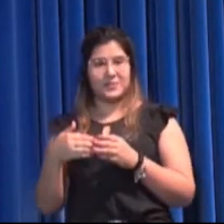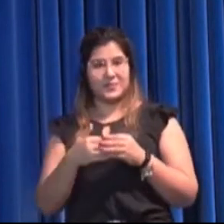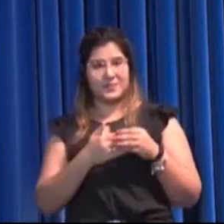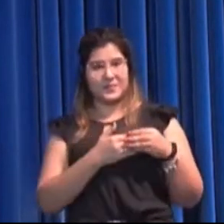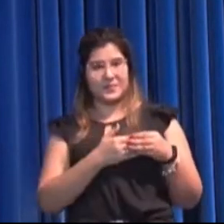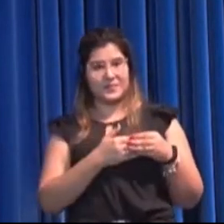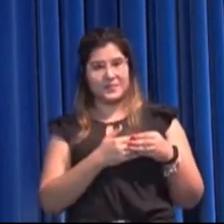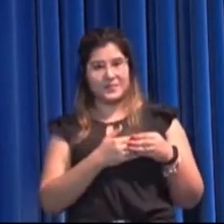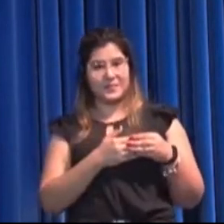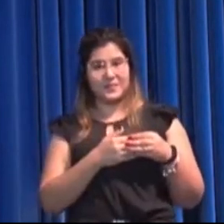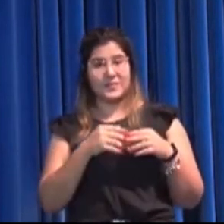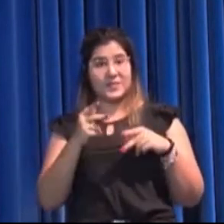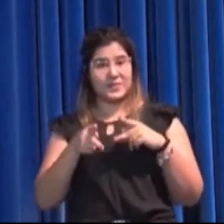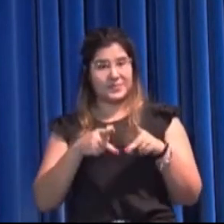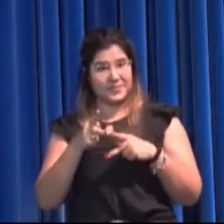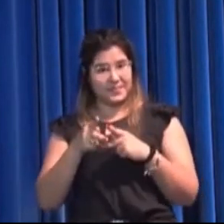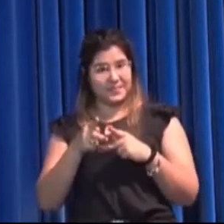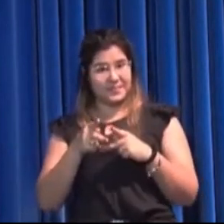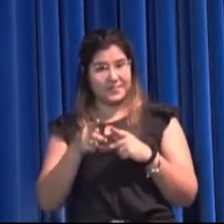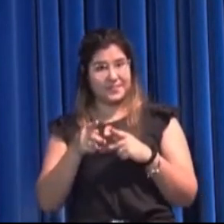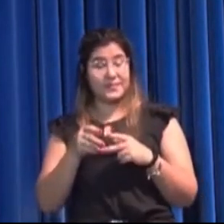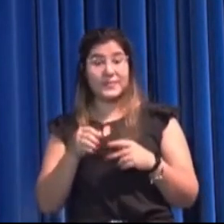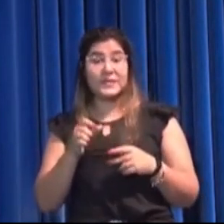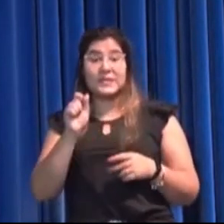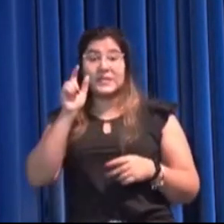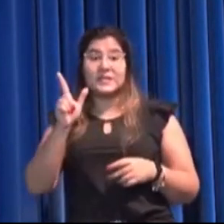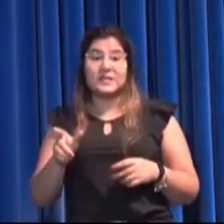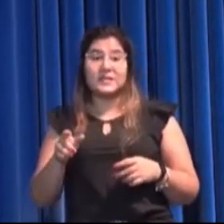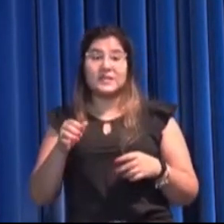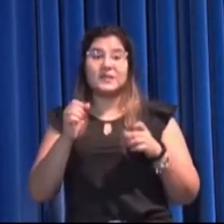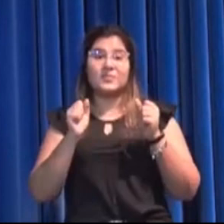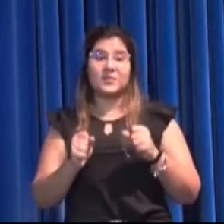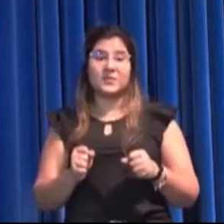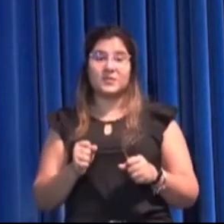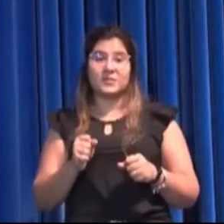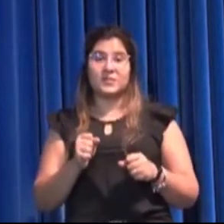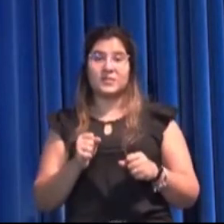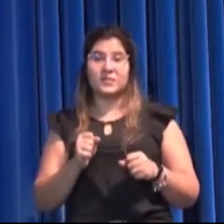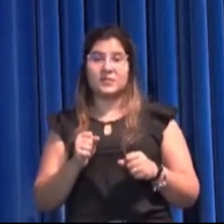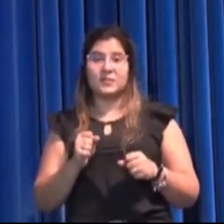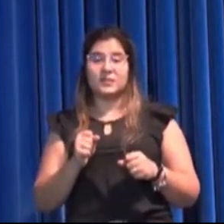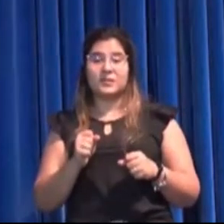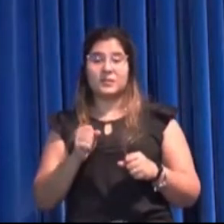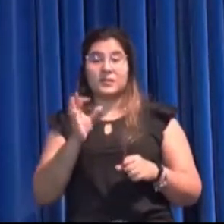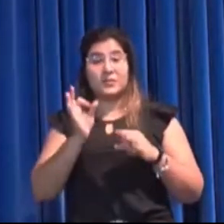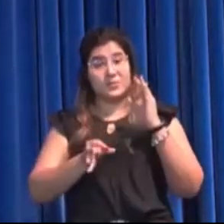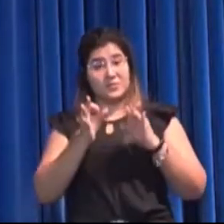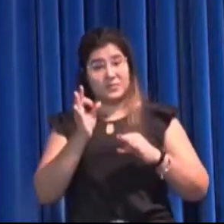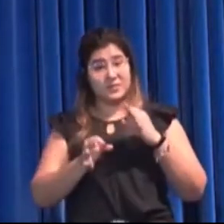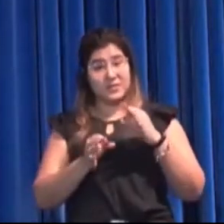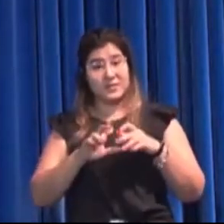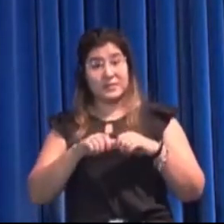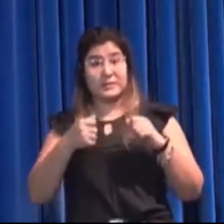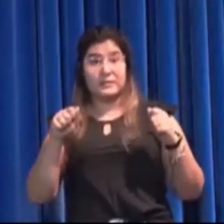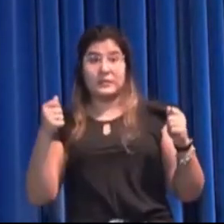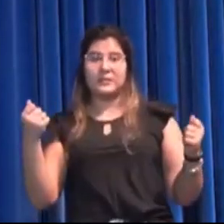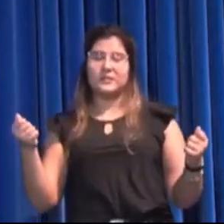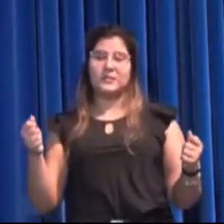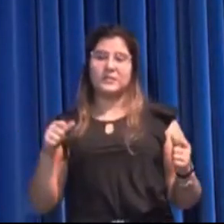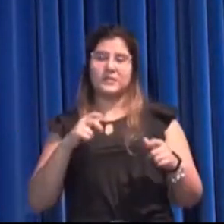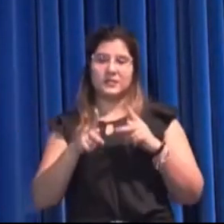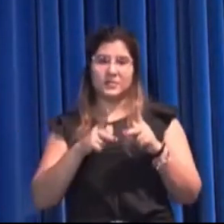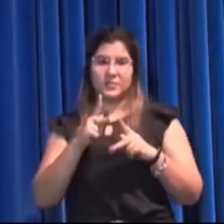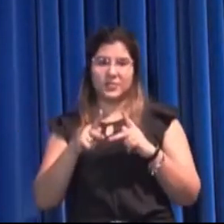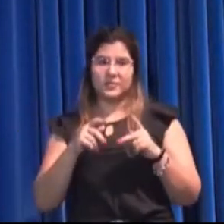deste povo. Pois quem poderia julgar a este grande povo? É isso que nós estamos pedindo?